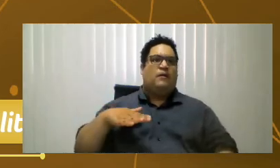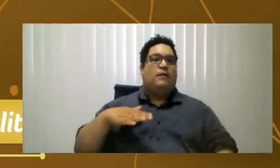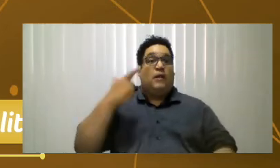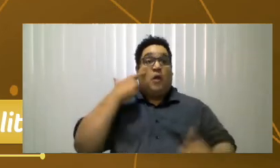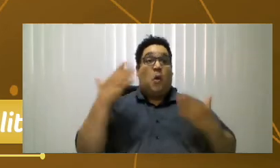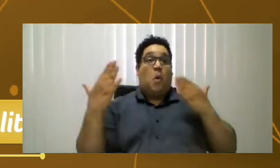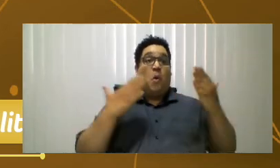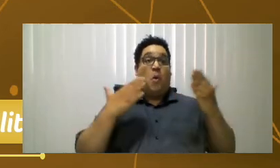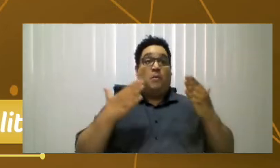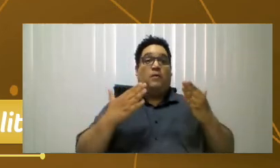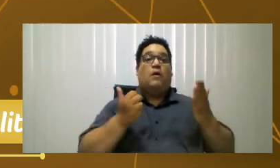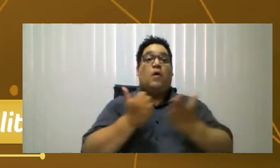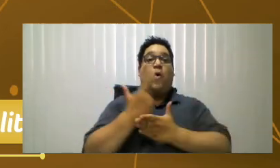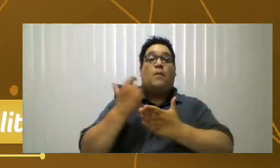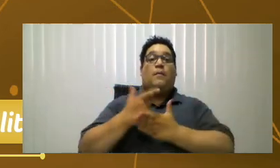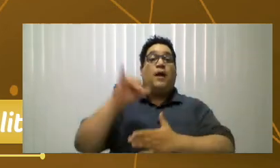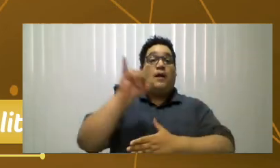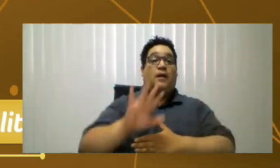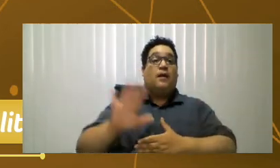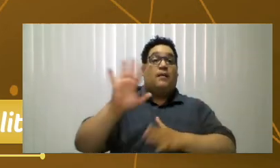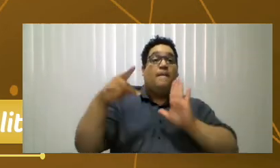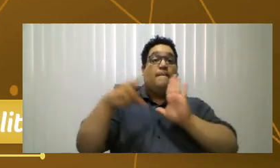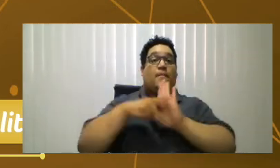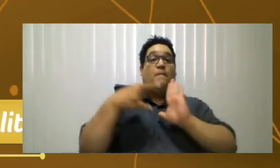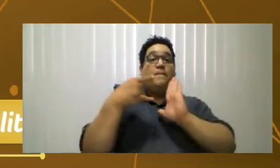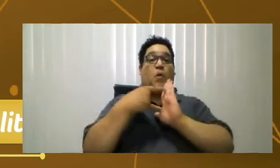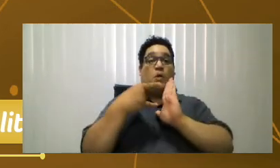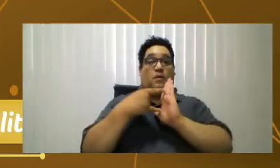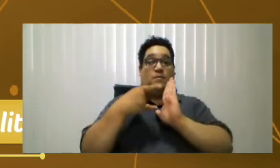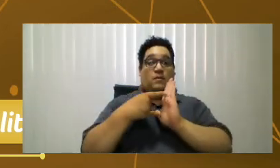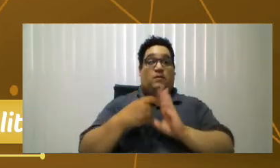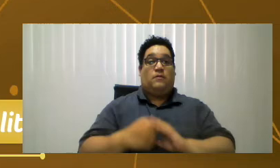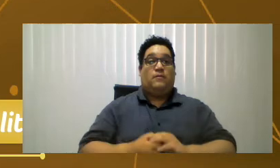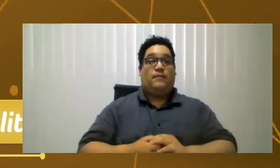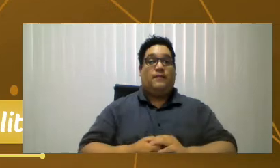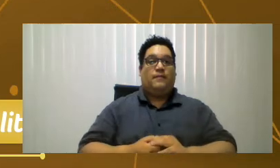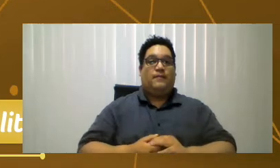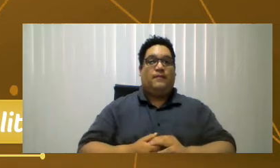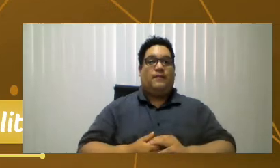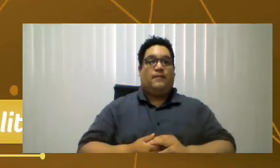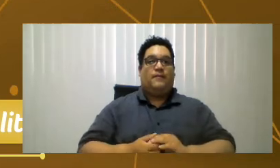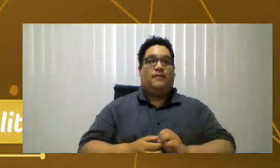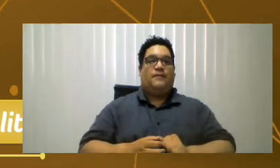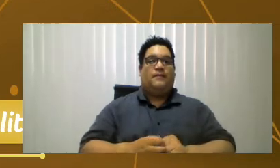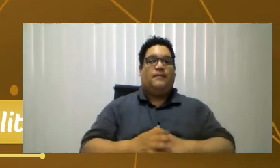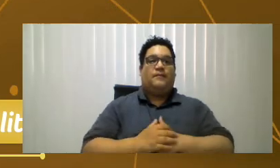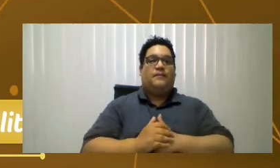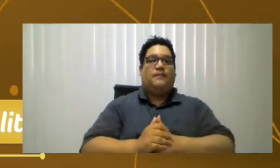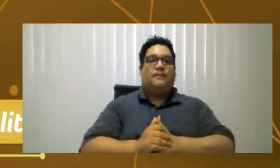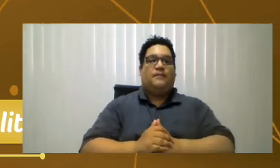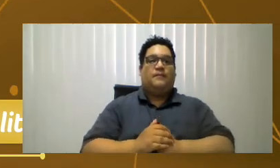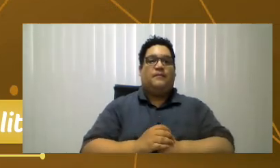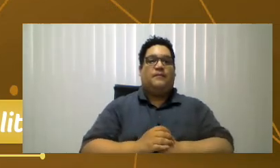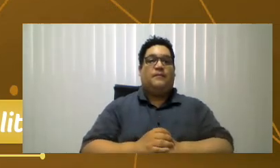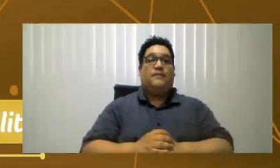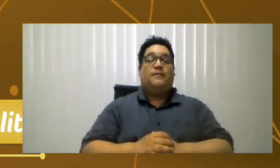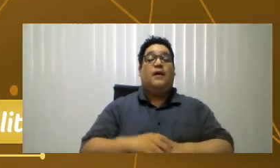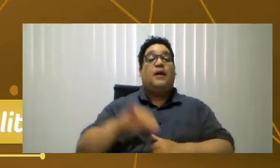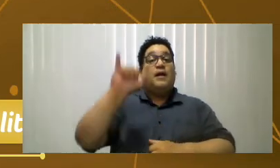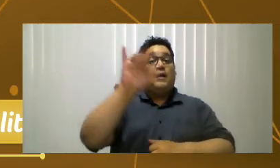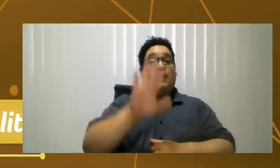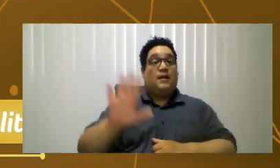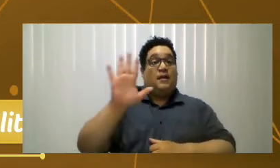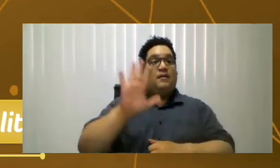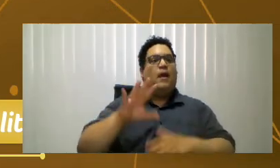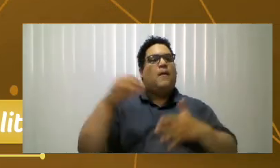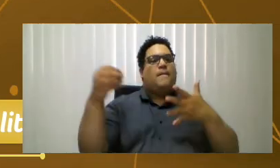aquisição de imagens por programação. No entanto, essas imagens elas são atualizadas à